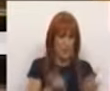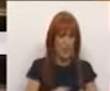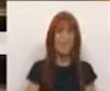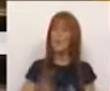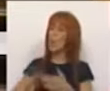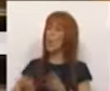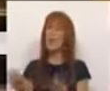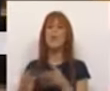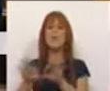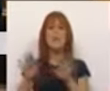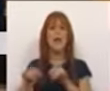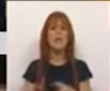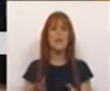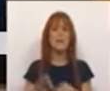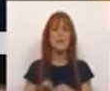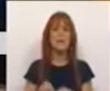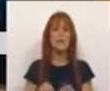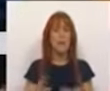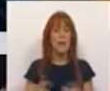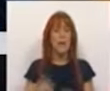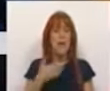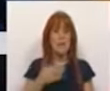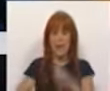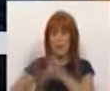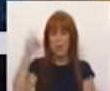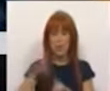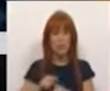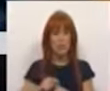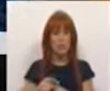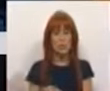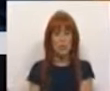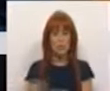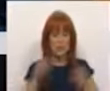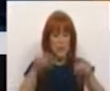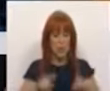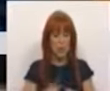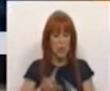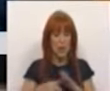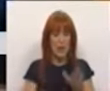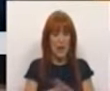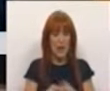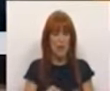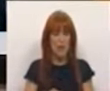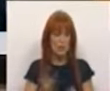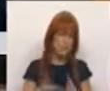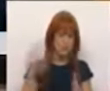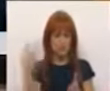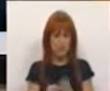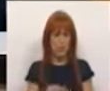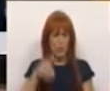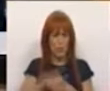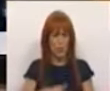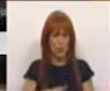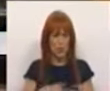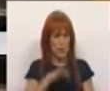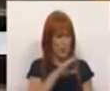da contratação coletiva tem de haver avanços. Na semana passada trouxemos aqui um projeto de lei que foi chumbado com os